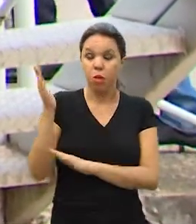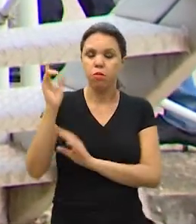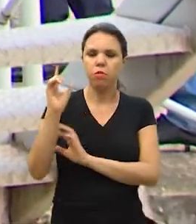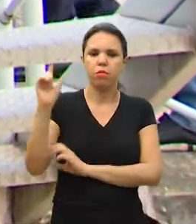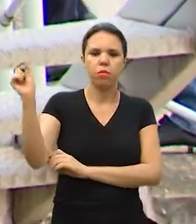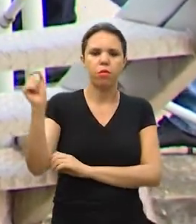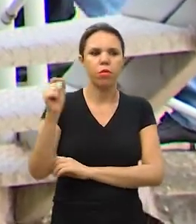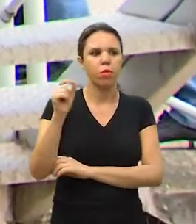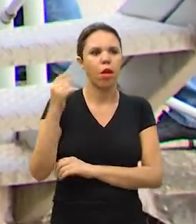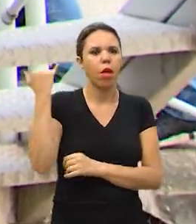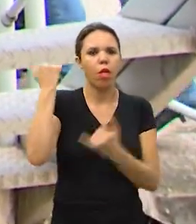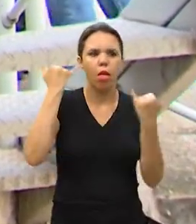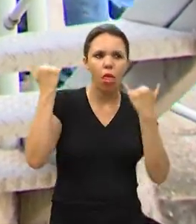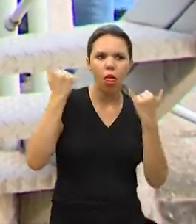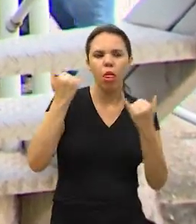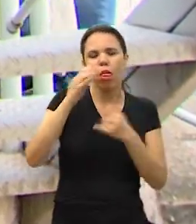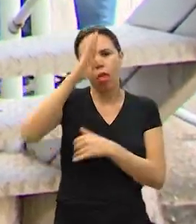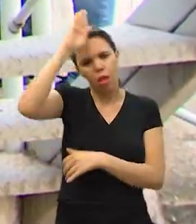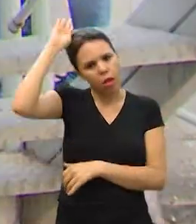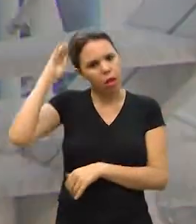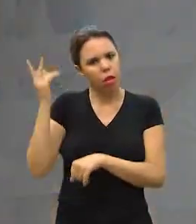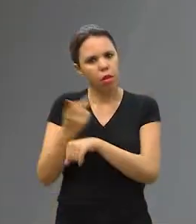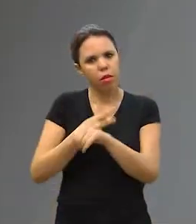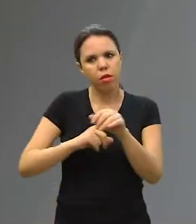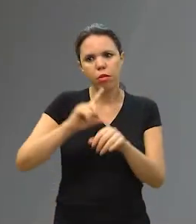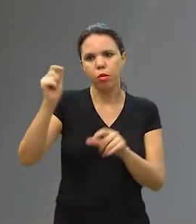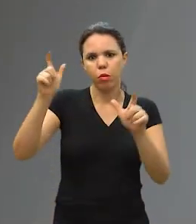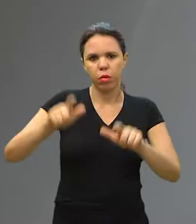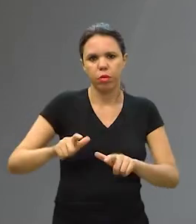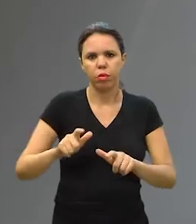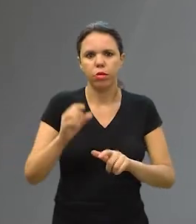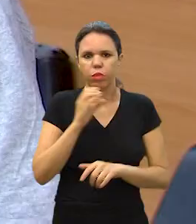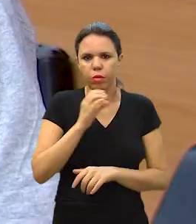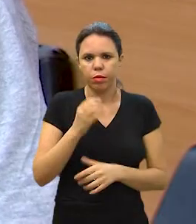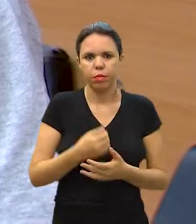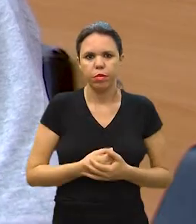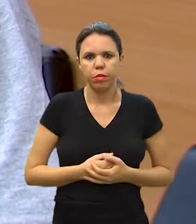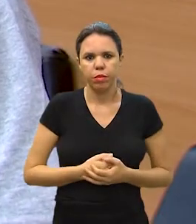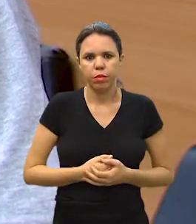evacuação e ouvir os brigadistas, os bombeiros e procurar a saída de emergência, né? É isso.